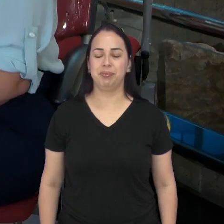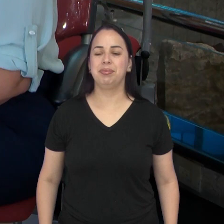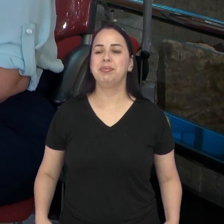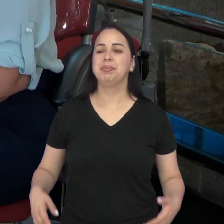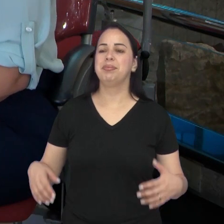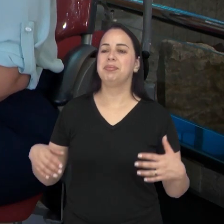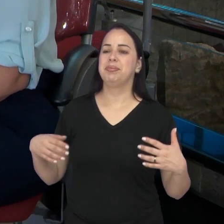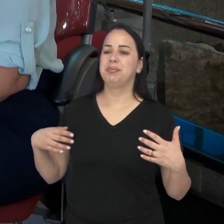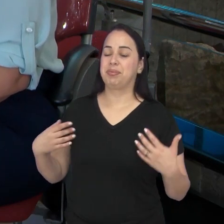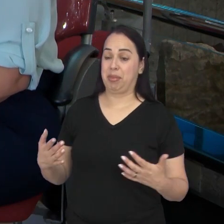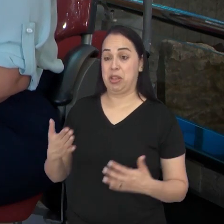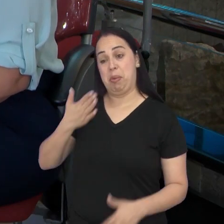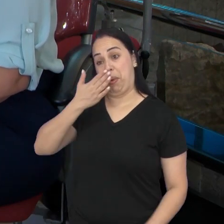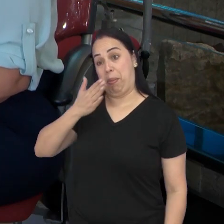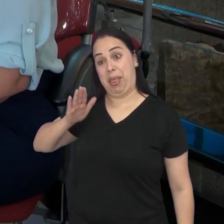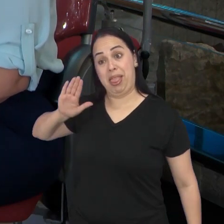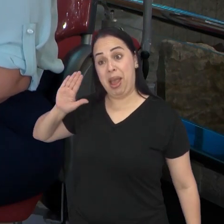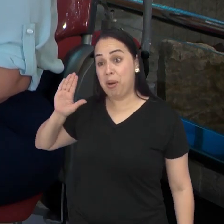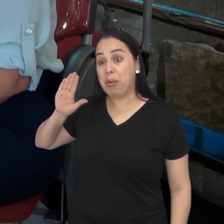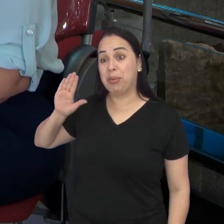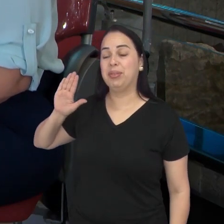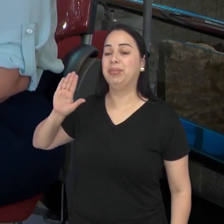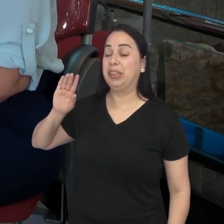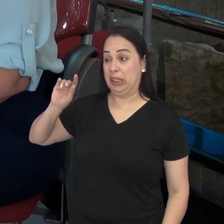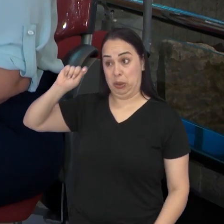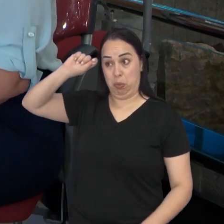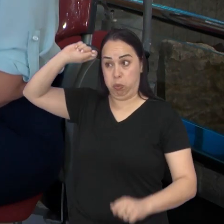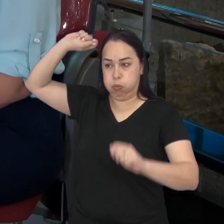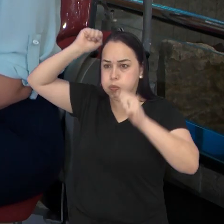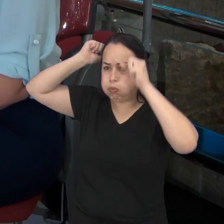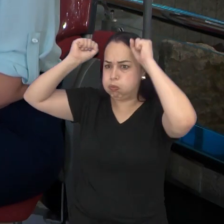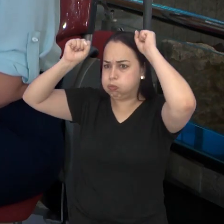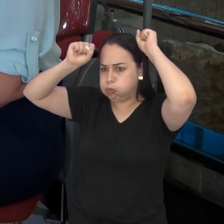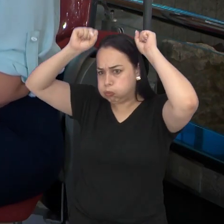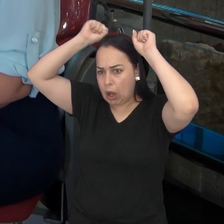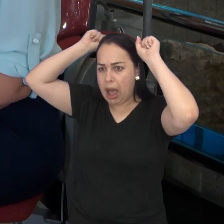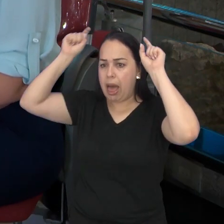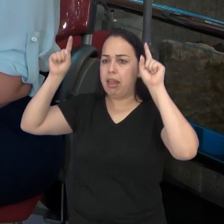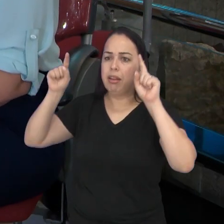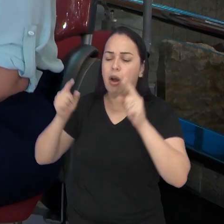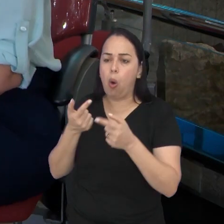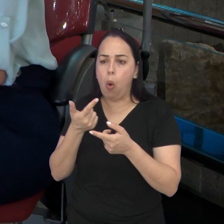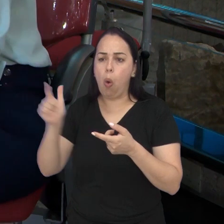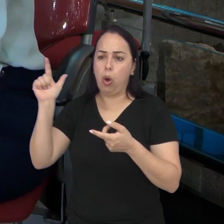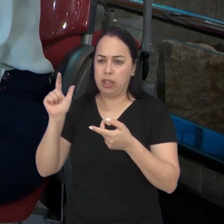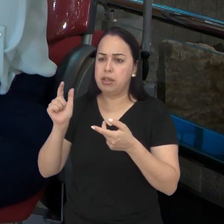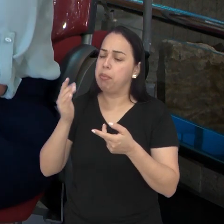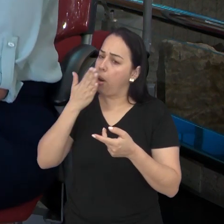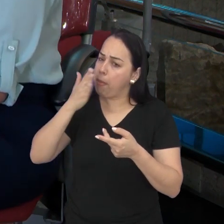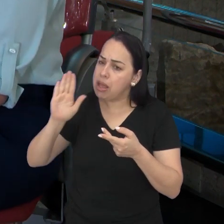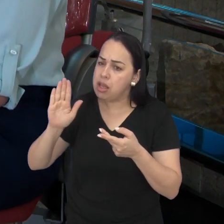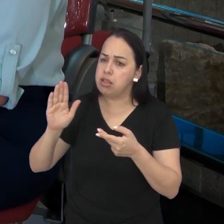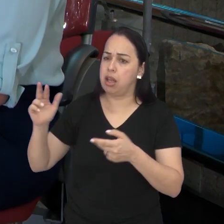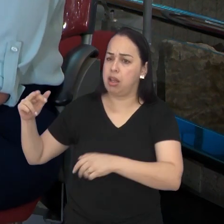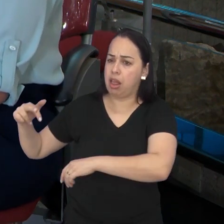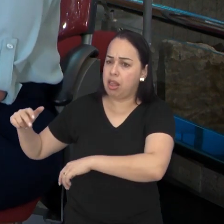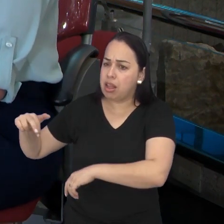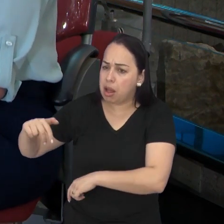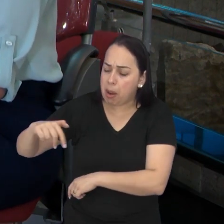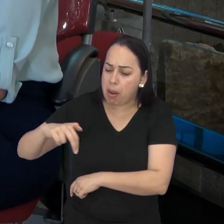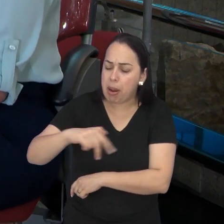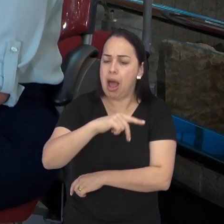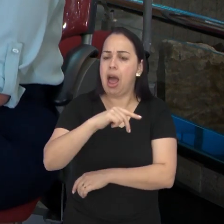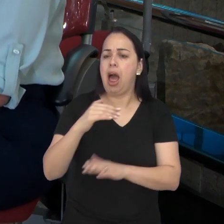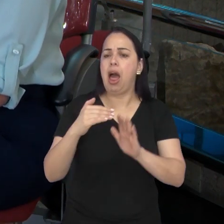Padre, além dessa promessa de raspar a cabeça, teve outras promessas, né? De ir a pé pra Aparecida. Teve